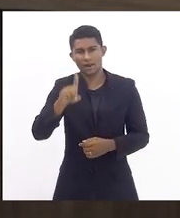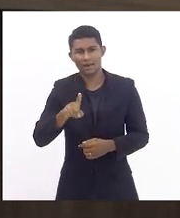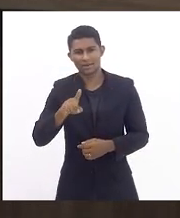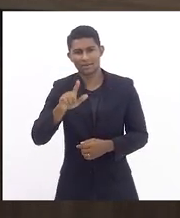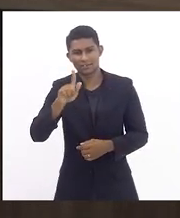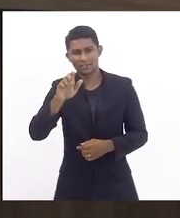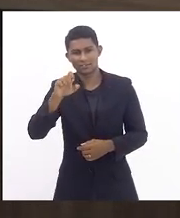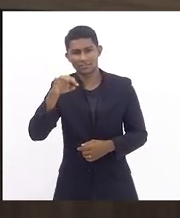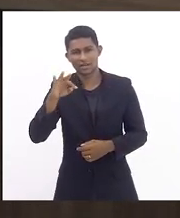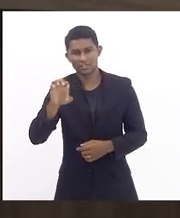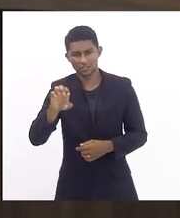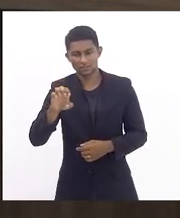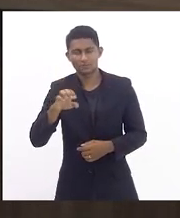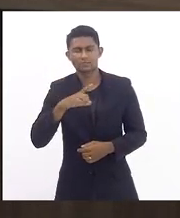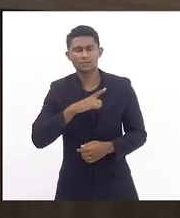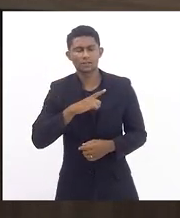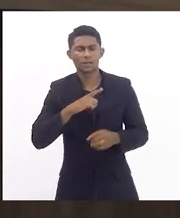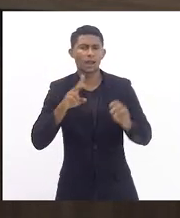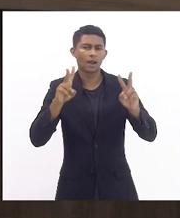aqui uma aspa